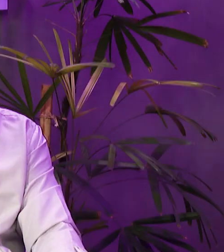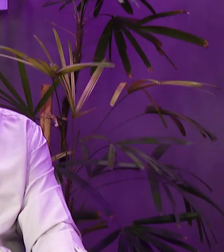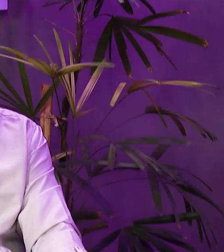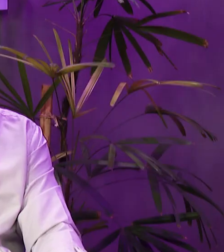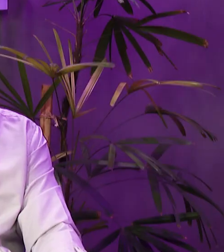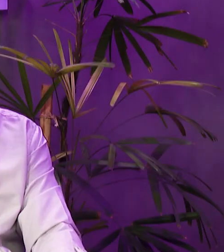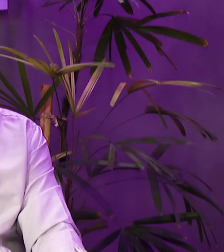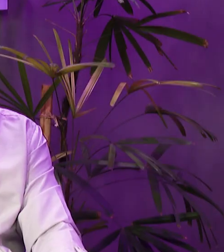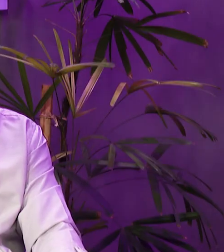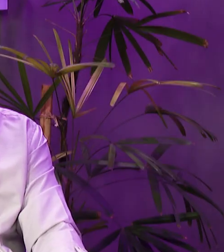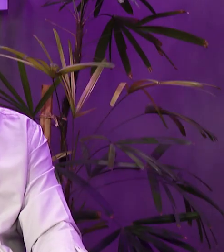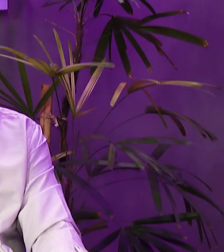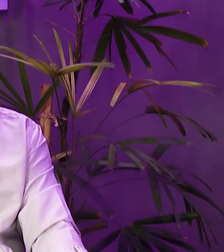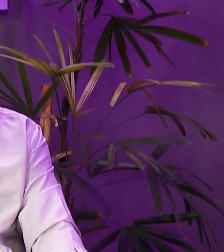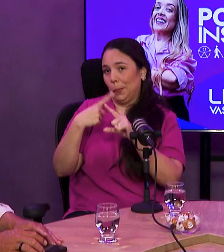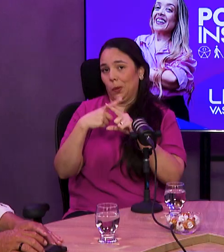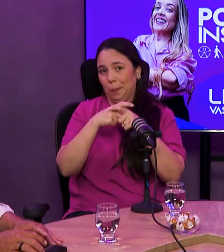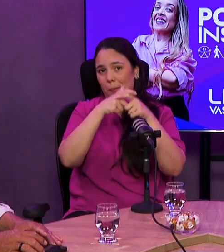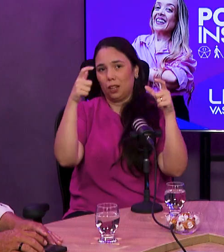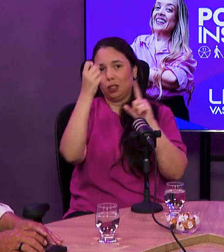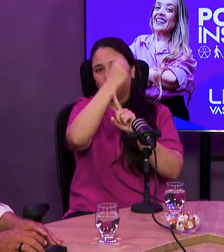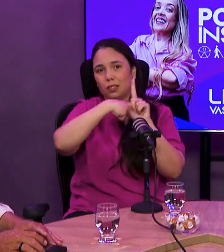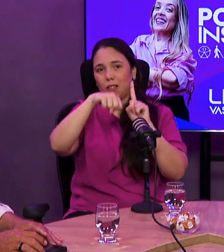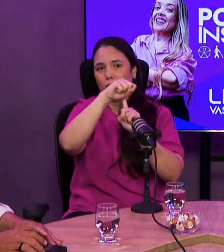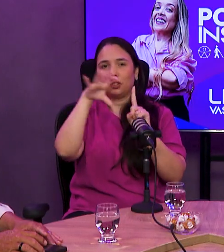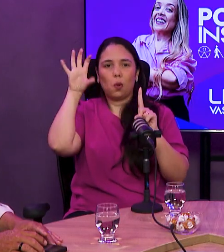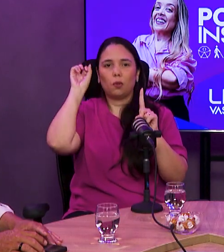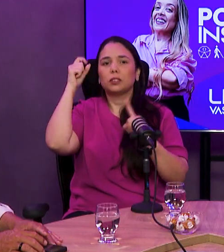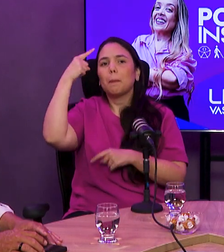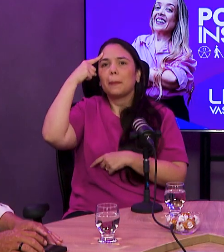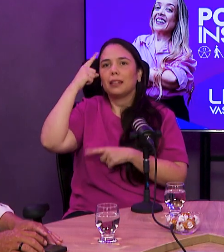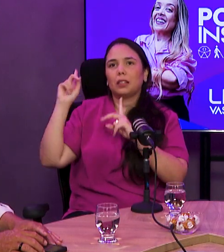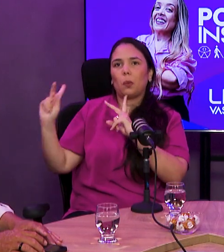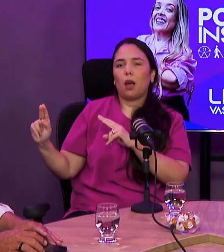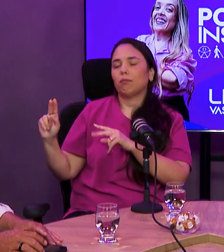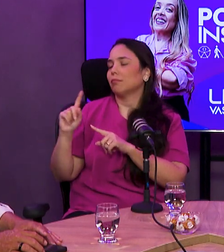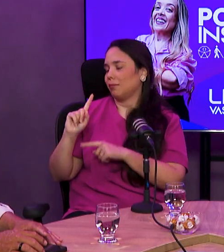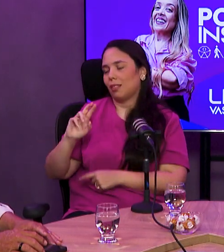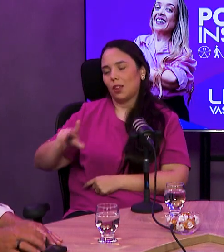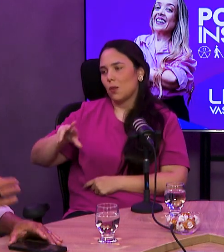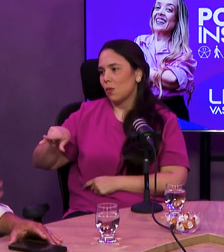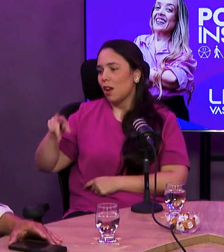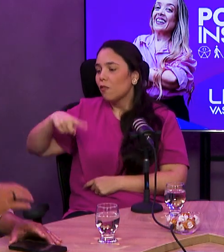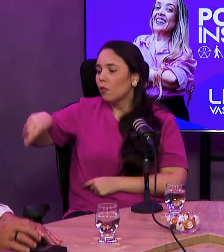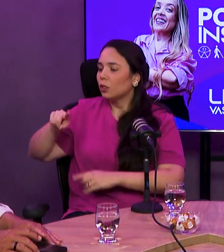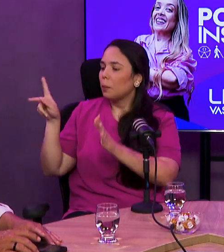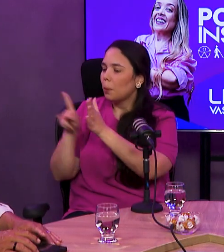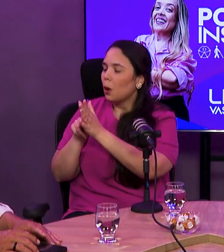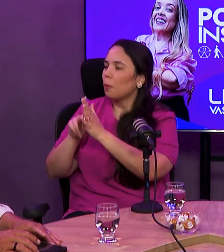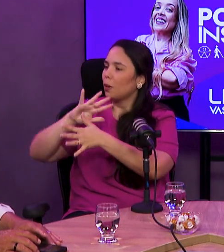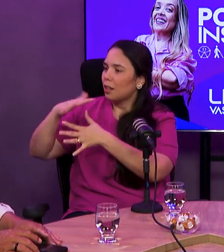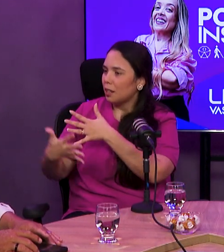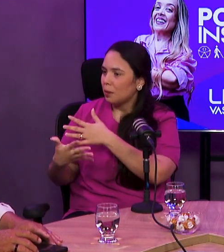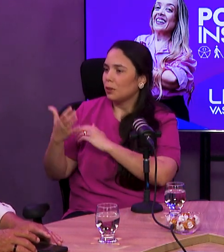Porque as pessoas pensam que é a mesma coisa e não é. Vocês têm um próprio sinal, é um próprio jeito de se